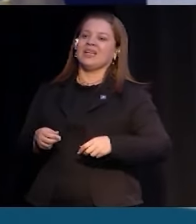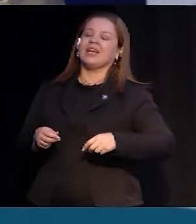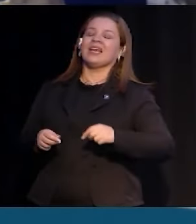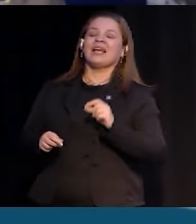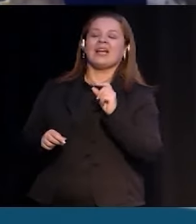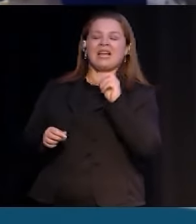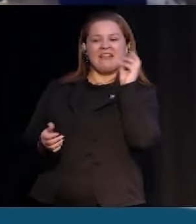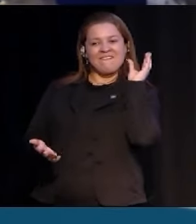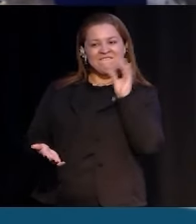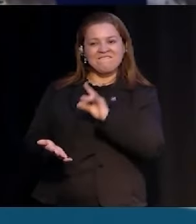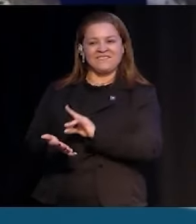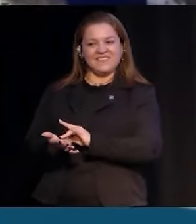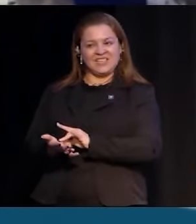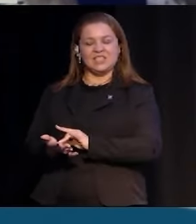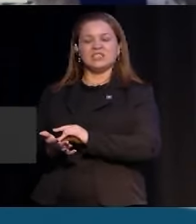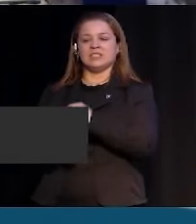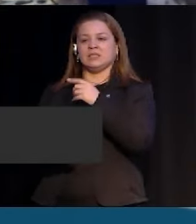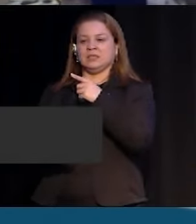O que realmente